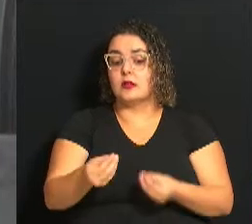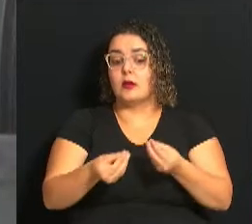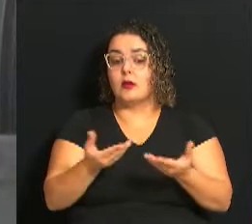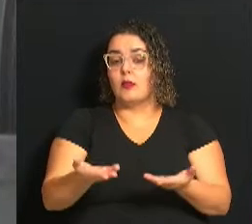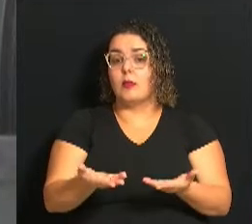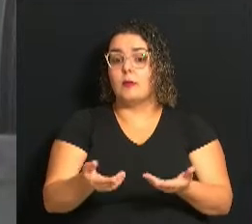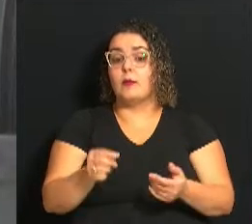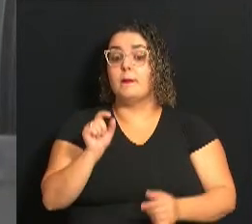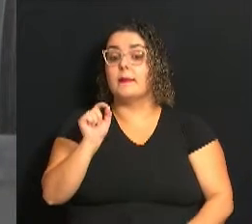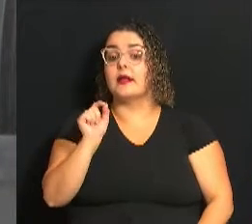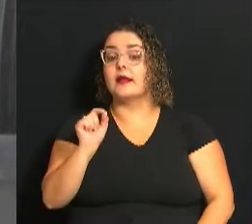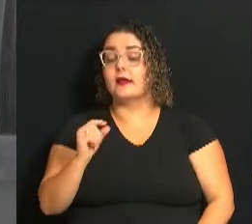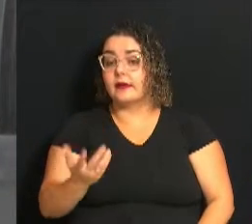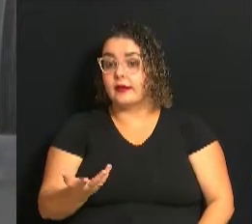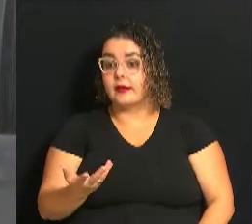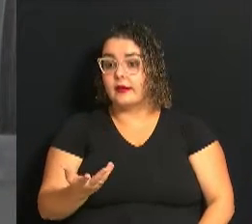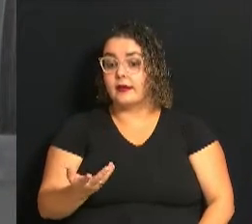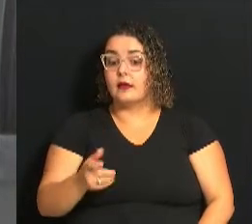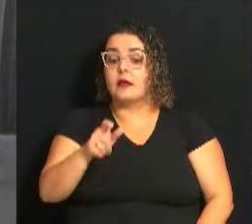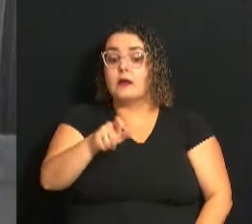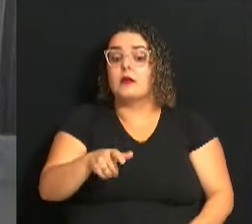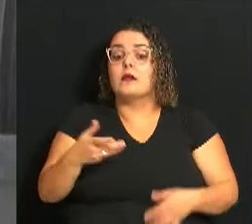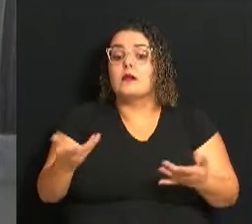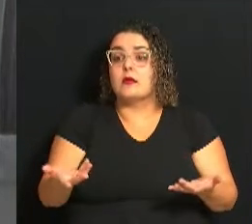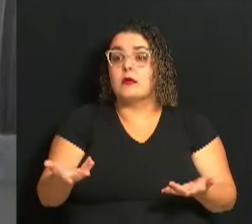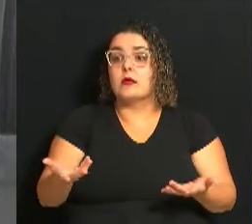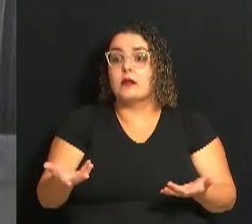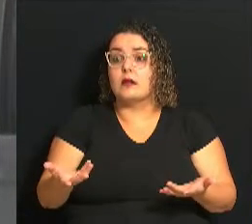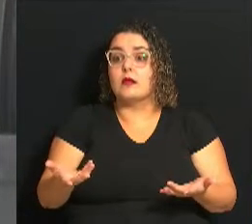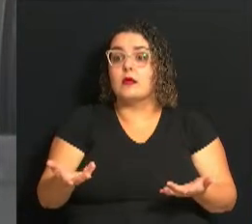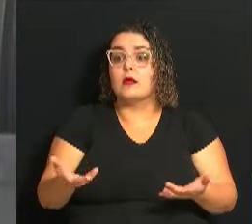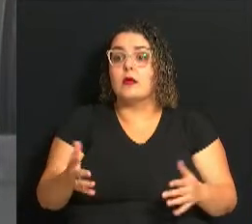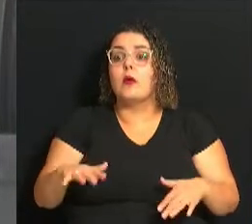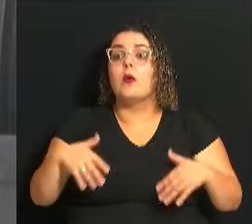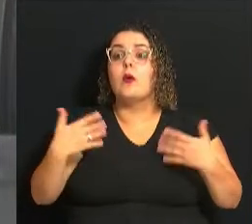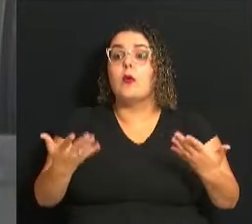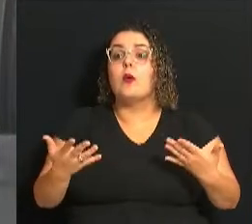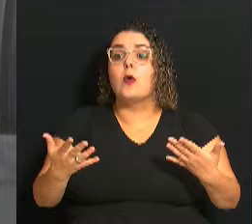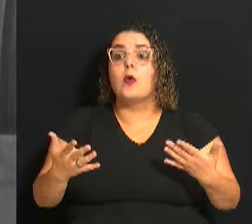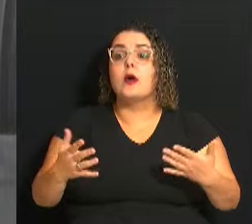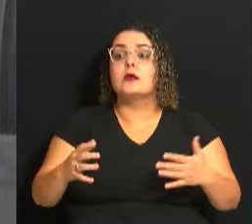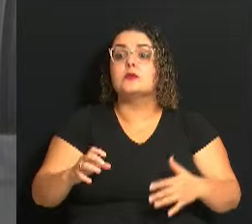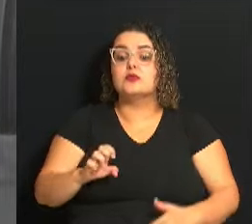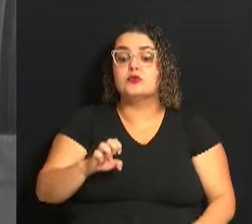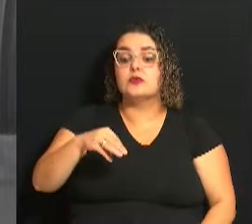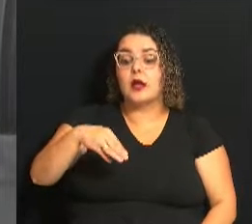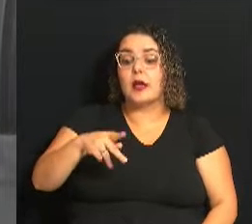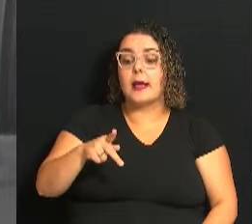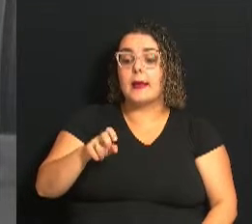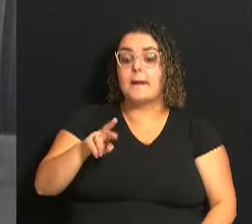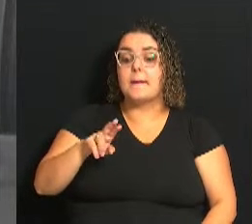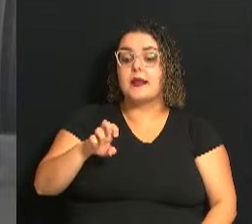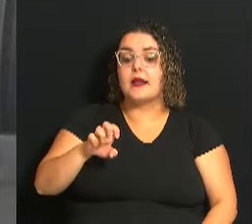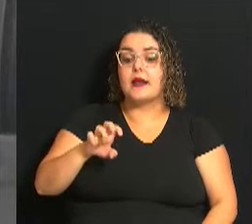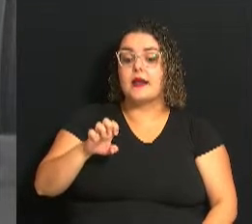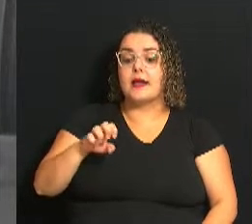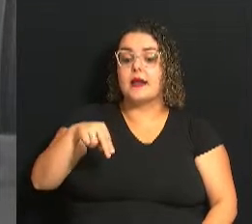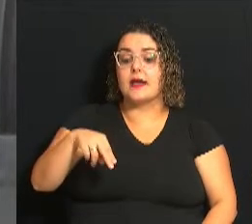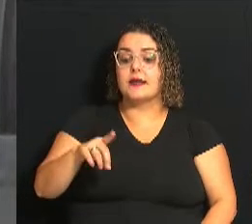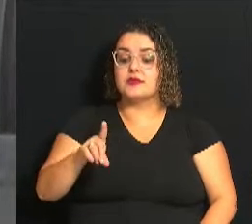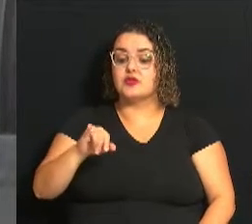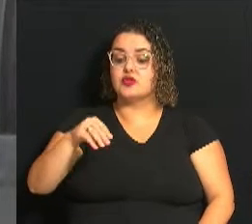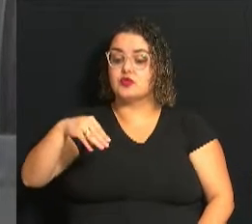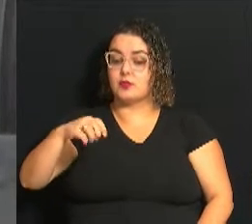Se precisar, eu quero ser mais preciso. Quais empreendimentos serão atingidos por